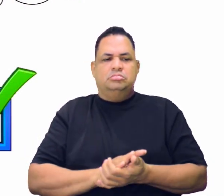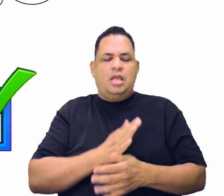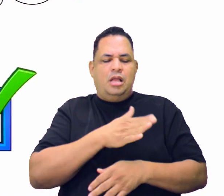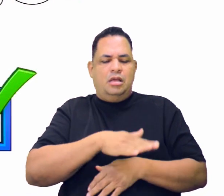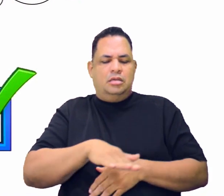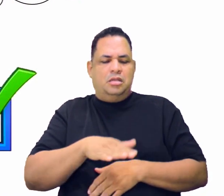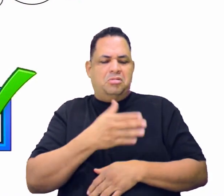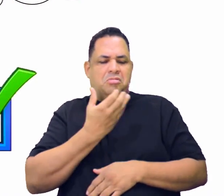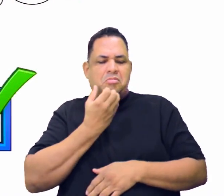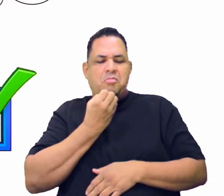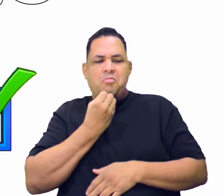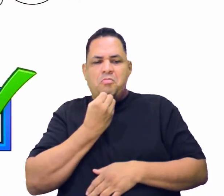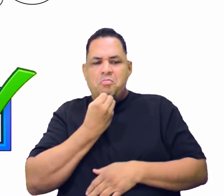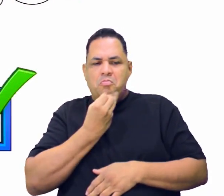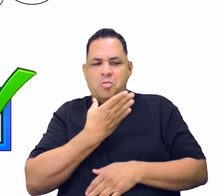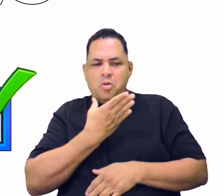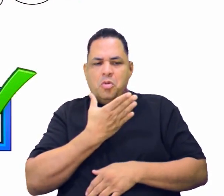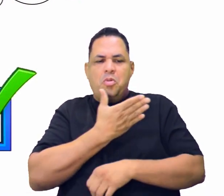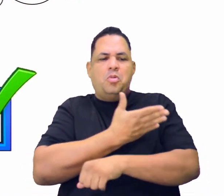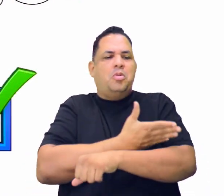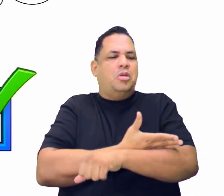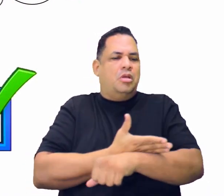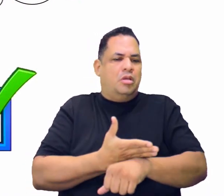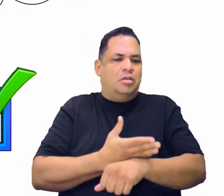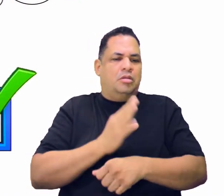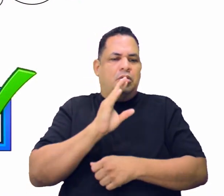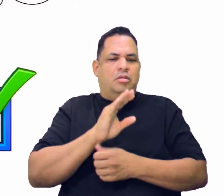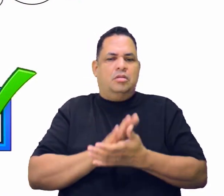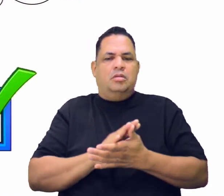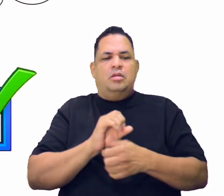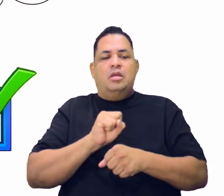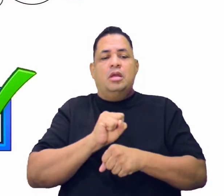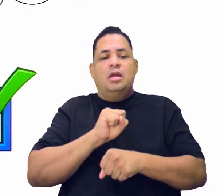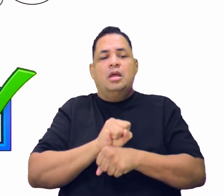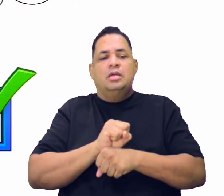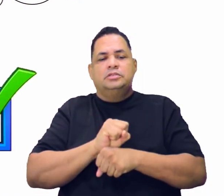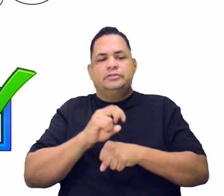bem educada. Então, aqui, ó, advérbio.